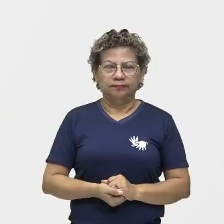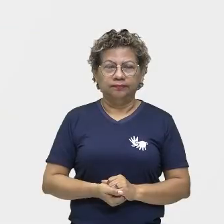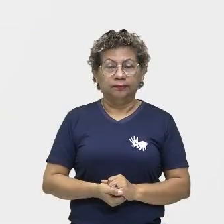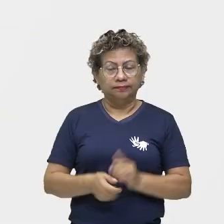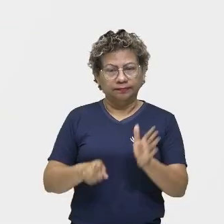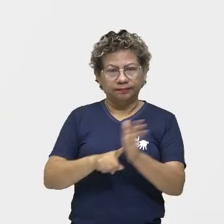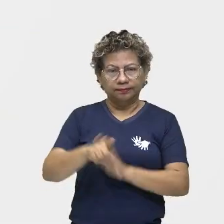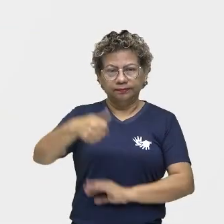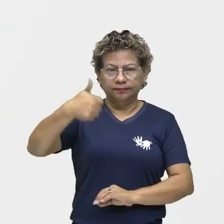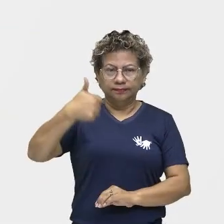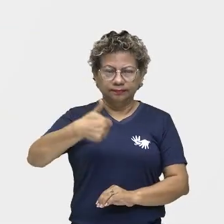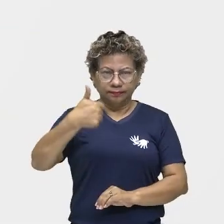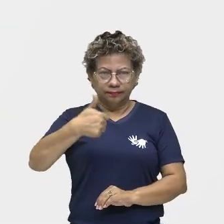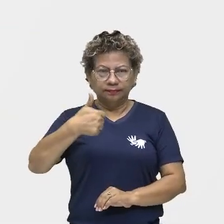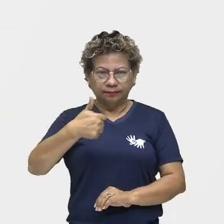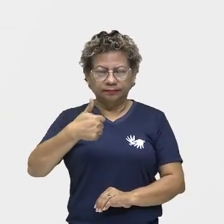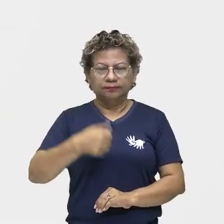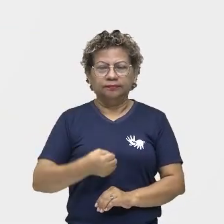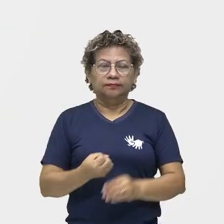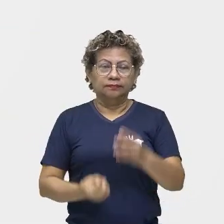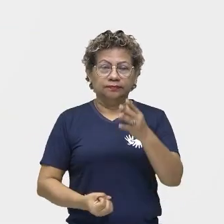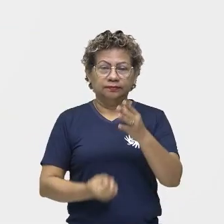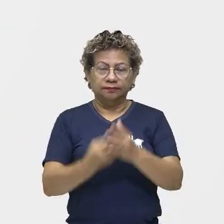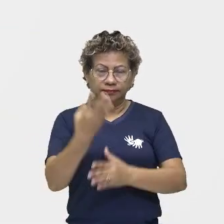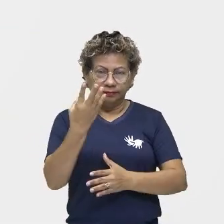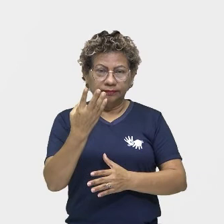Questão 1 vem da Unitaú São Paulo.